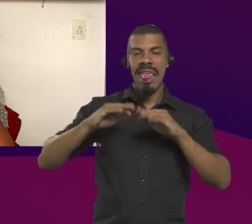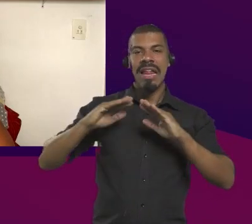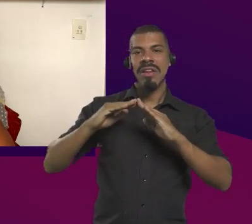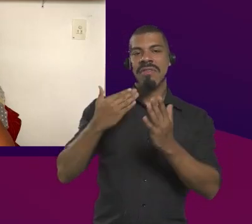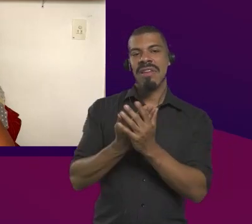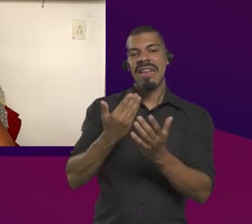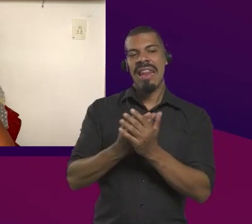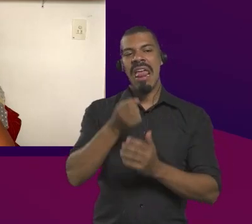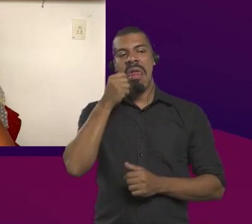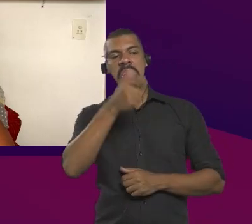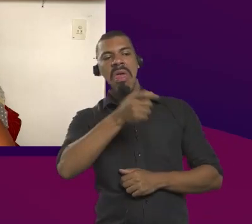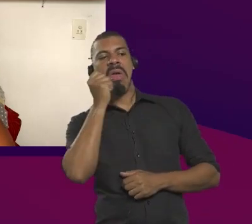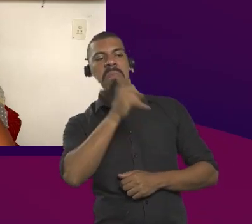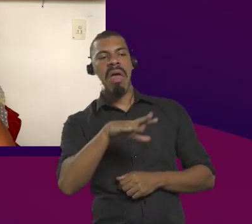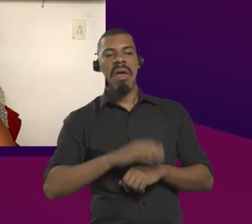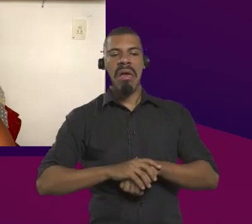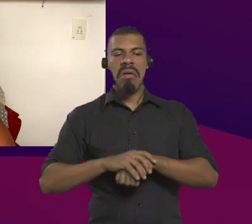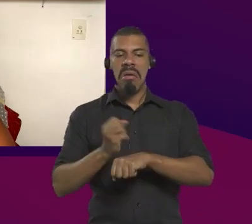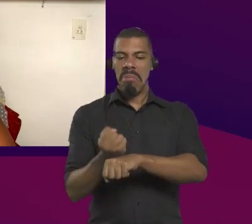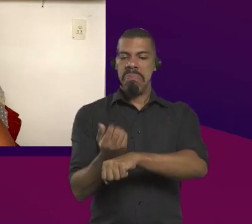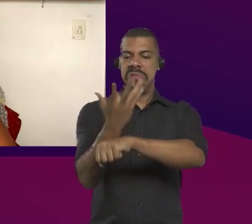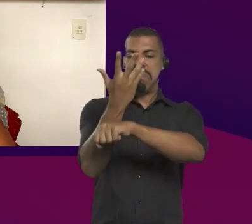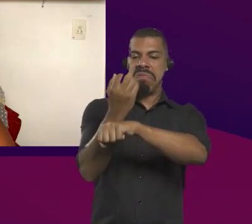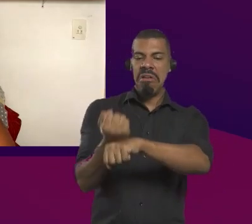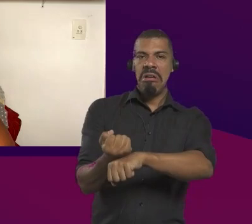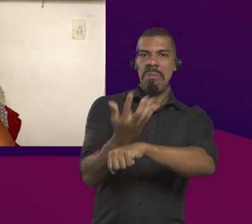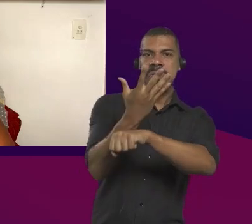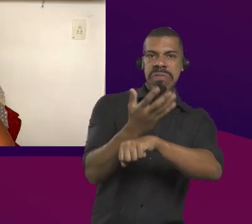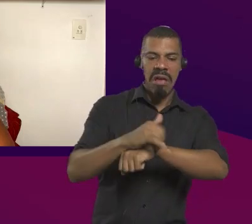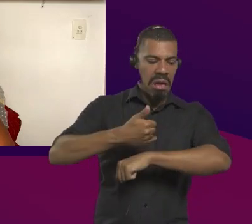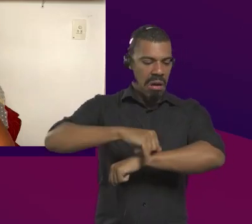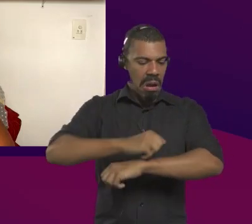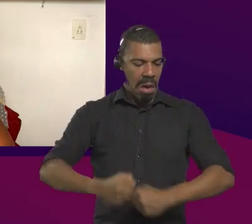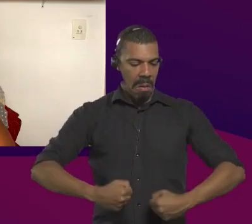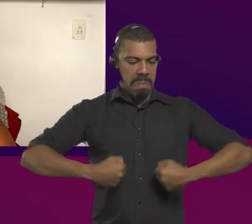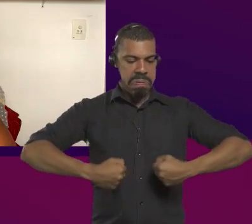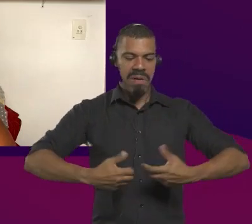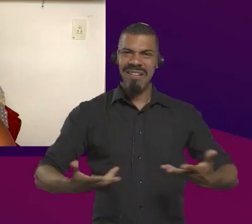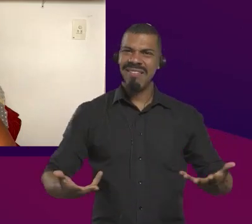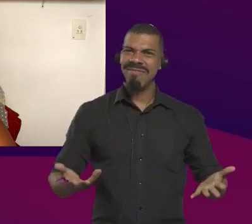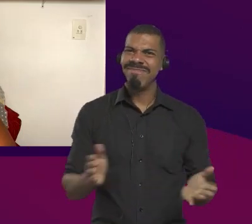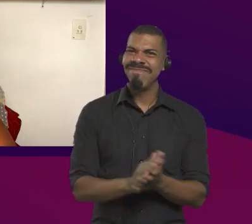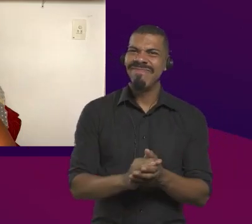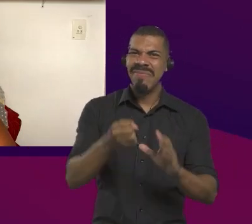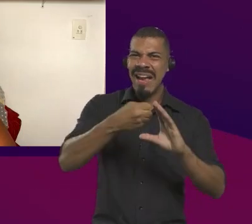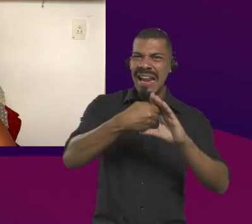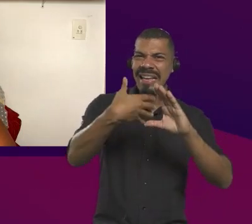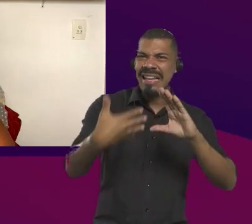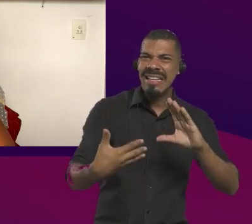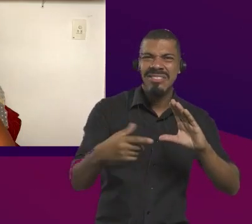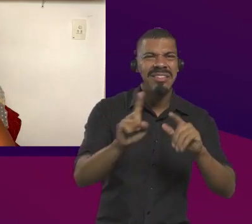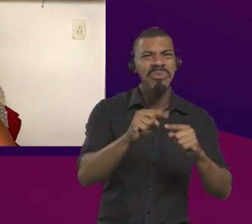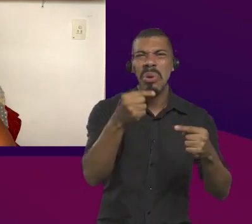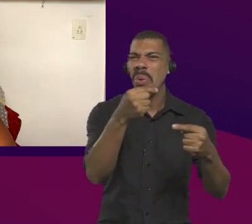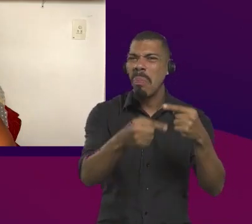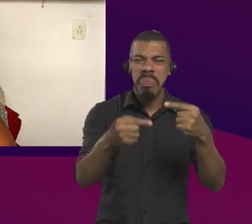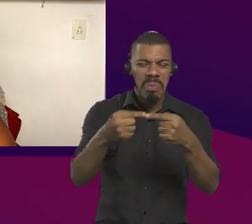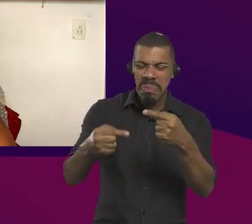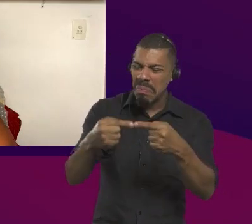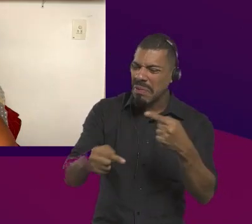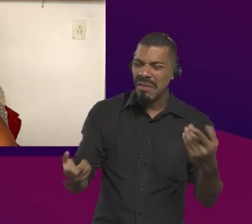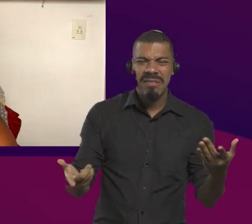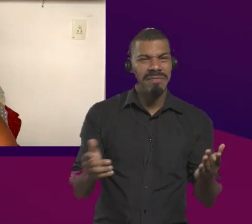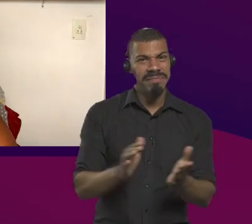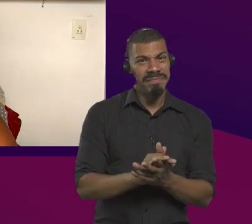vai ser xingada é gorda, baleia, essas coisas que, enfim, são só características físicas que não deviam ser usadas como xingamento.